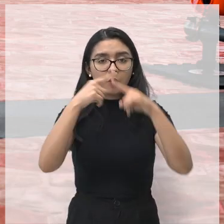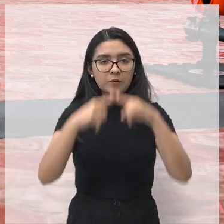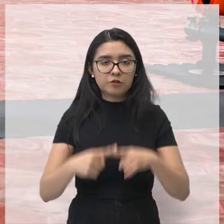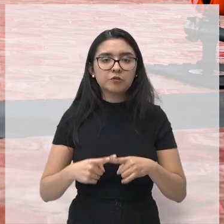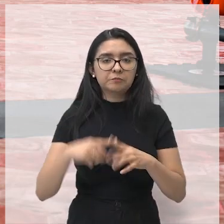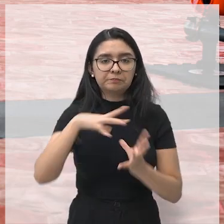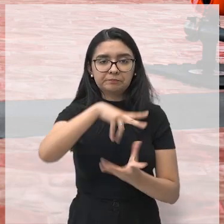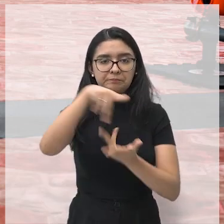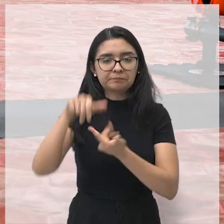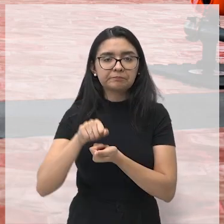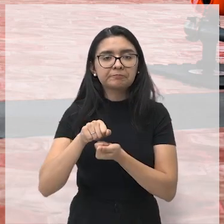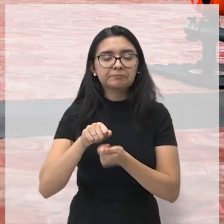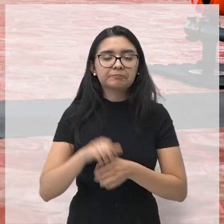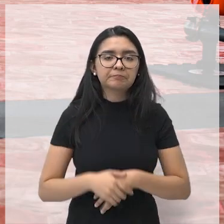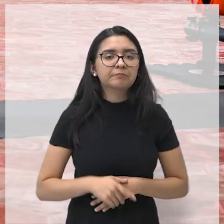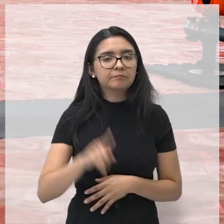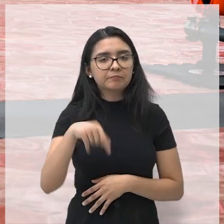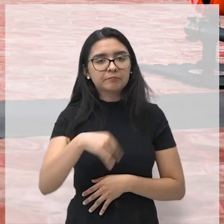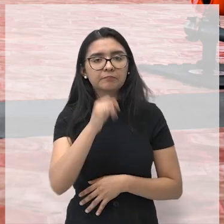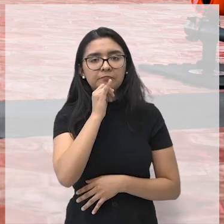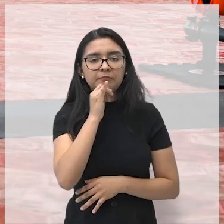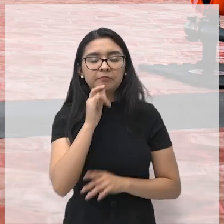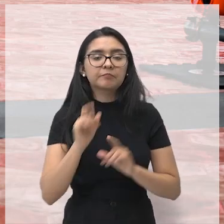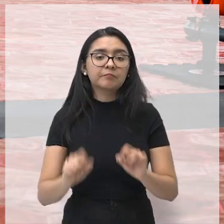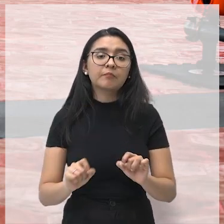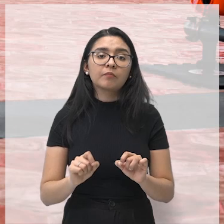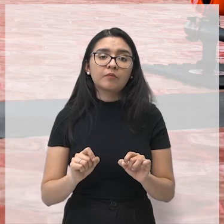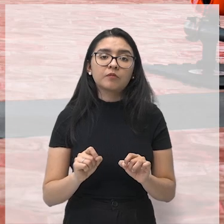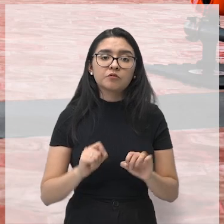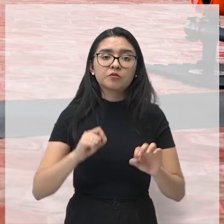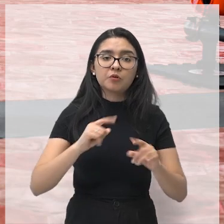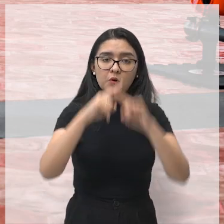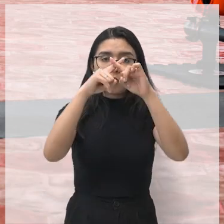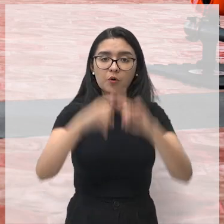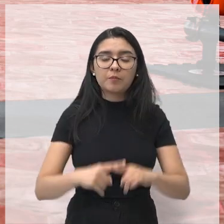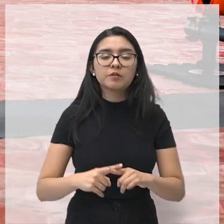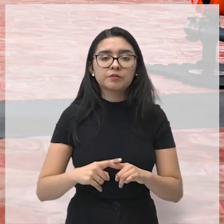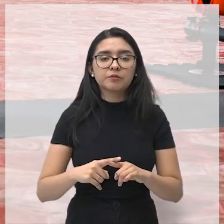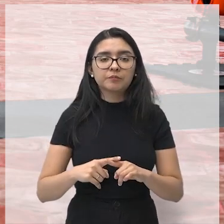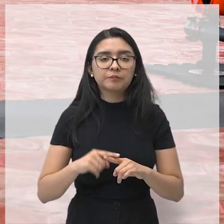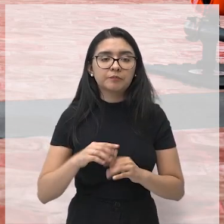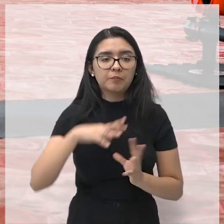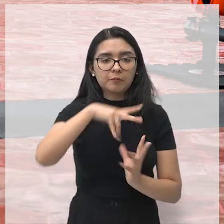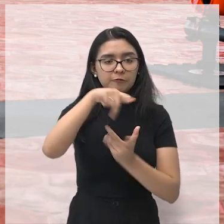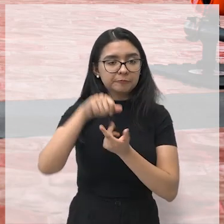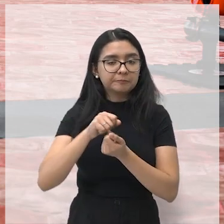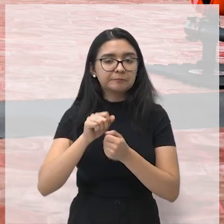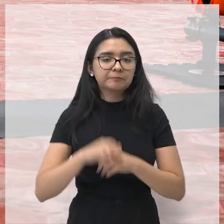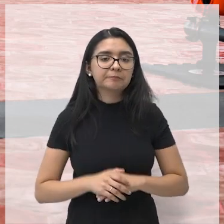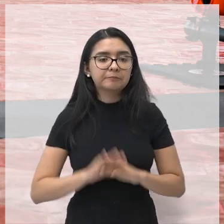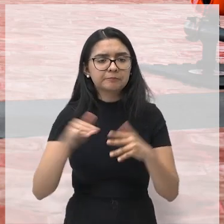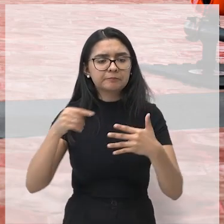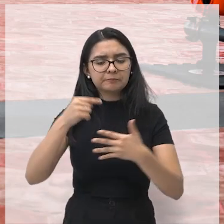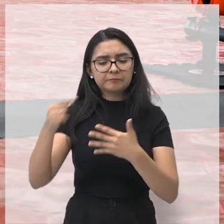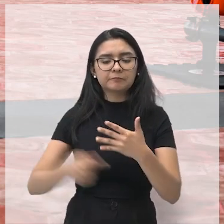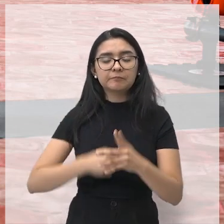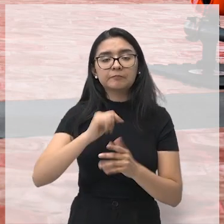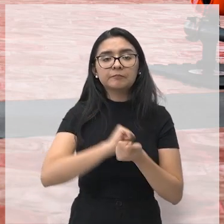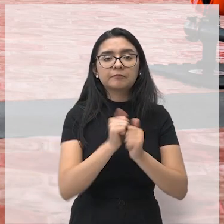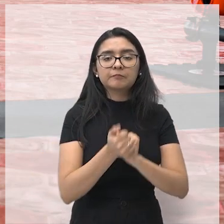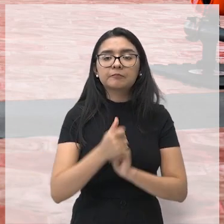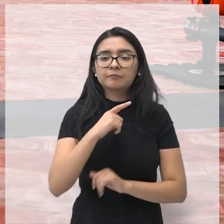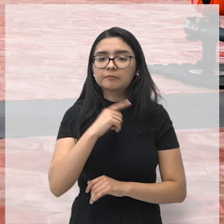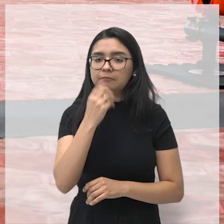são grandes exemplos de competições da modalidade. Esses esportes eles